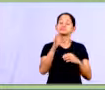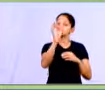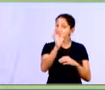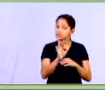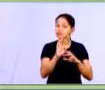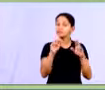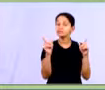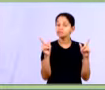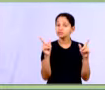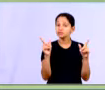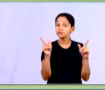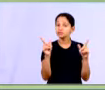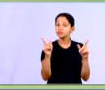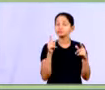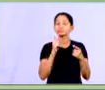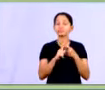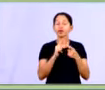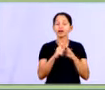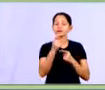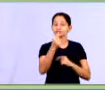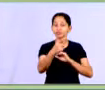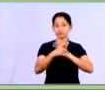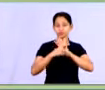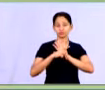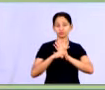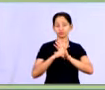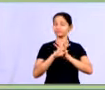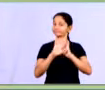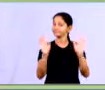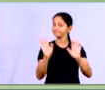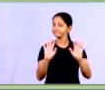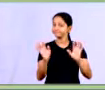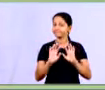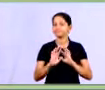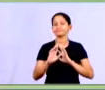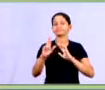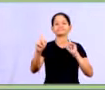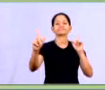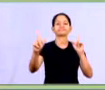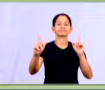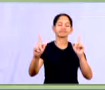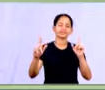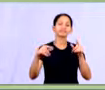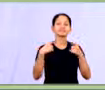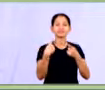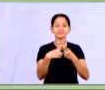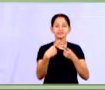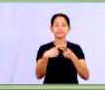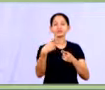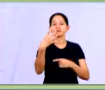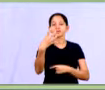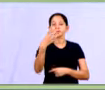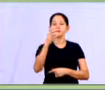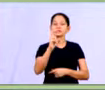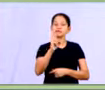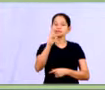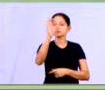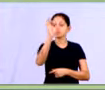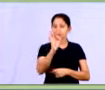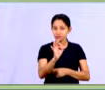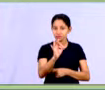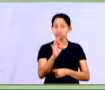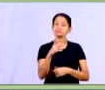Diferentemente do capital próprio, que a gente entende que o capital próprio é 45% e existe um custo